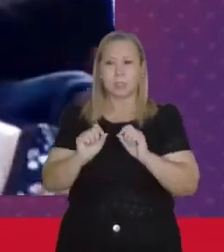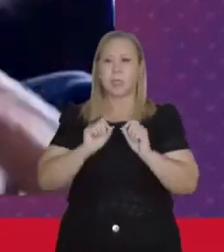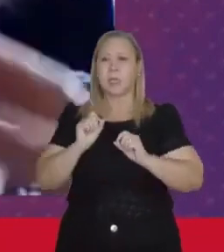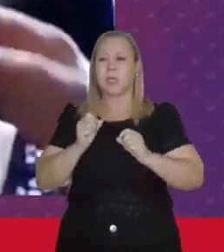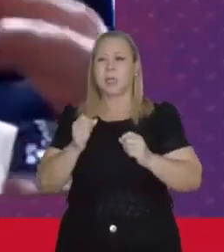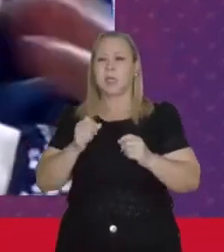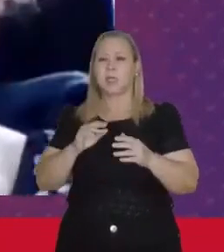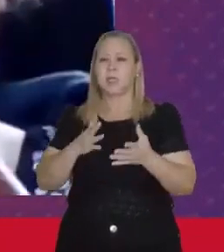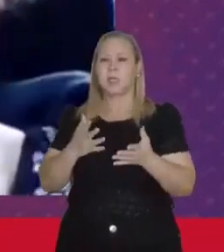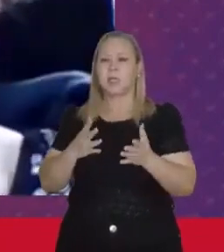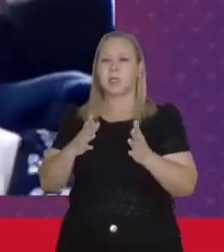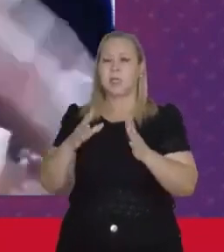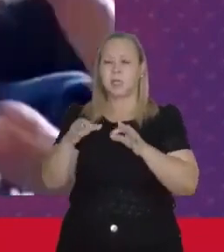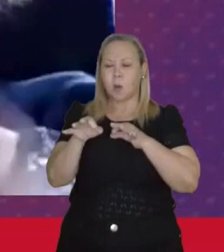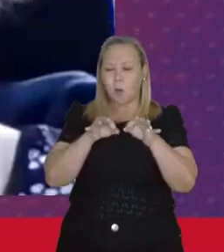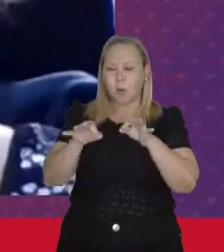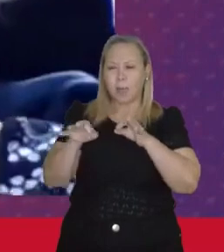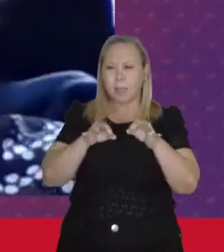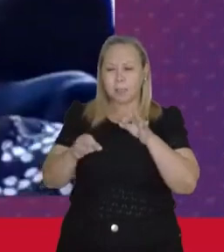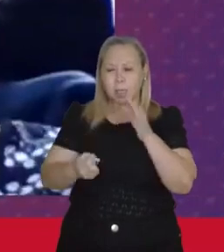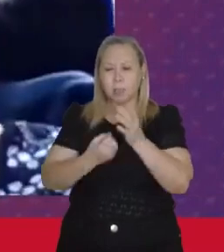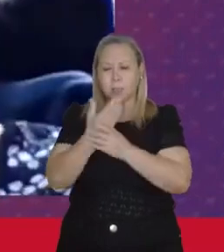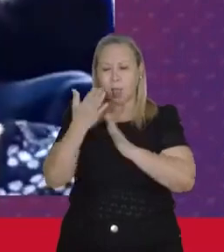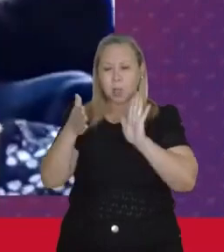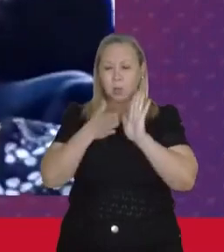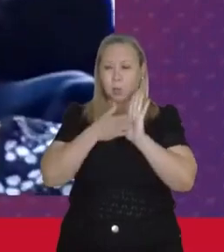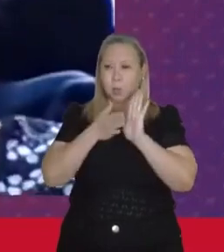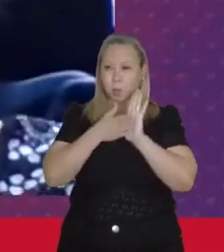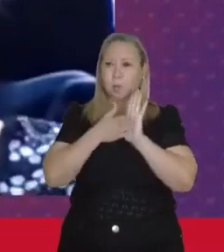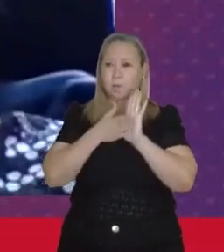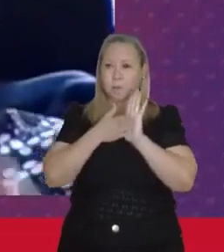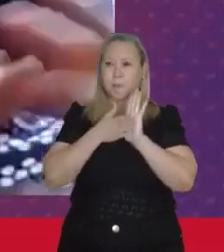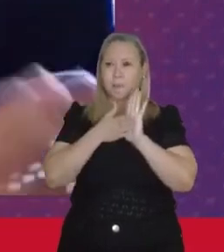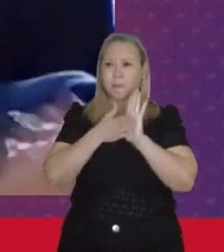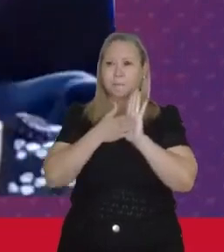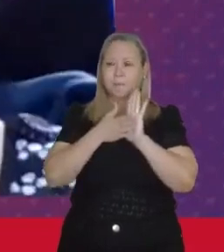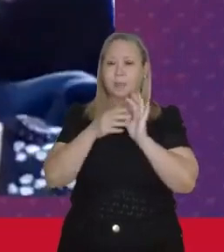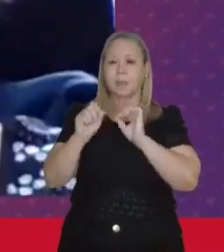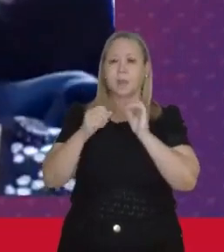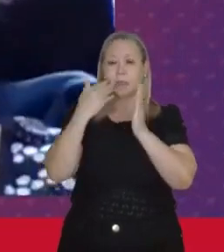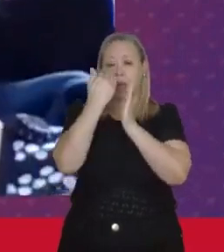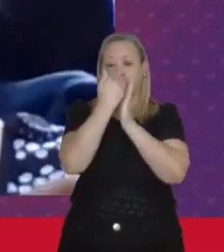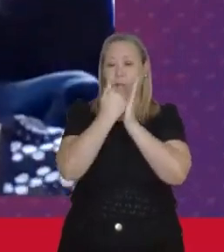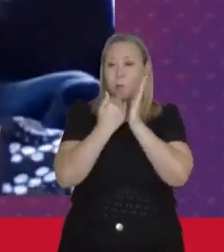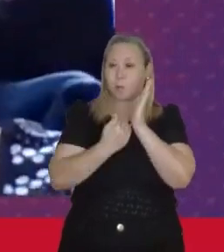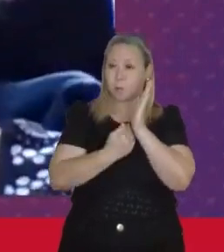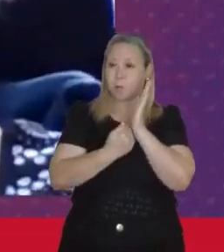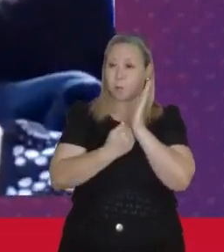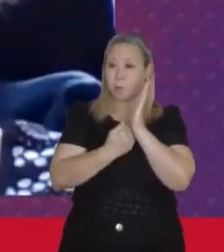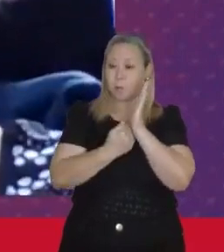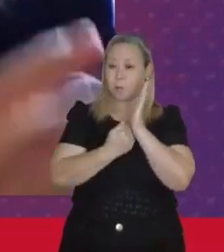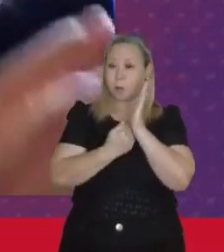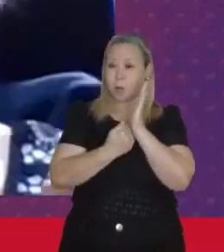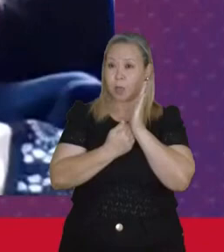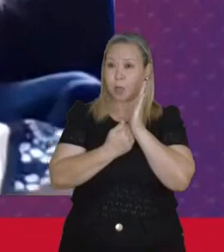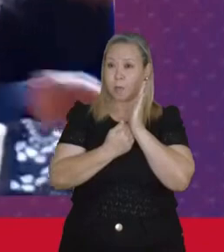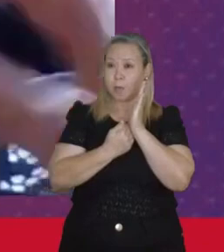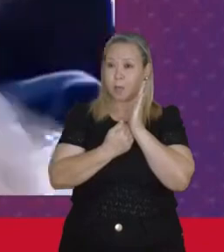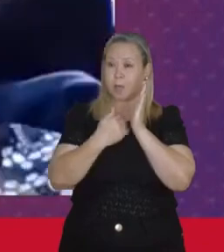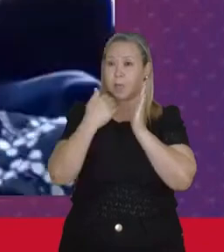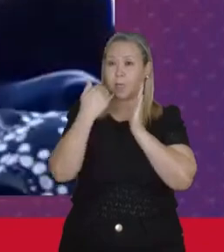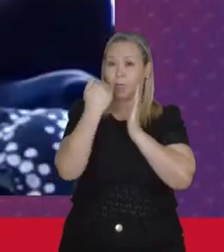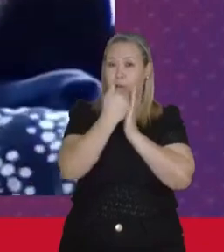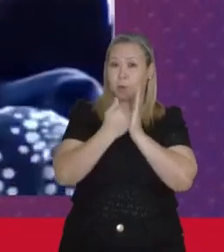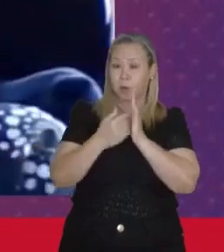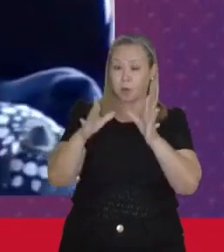e formatado, elaborado e proposto que é o programa o PAISME, Programa